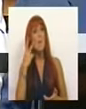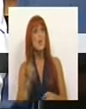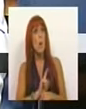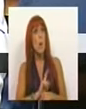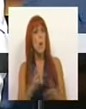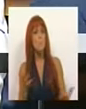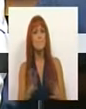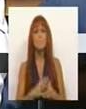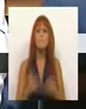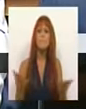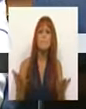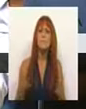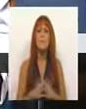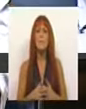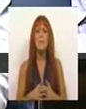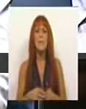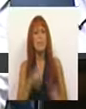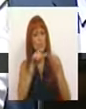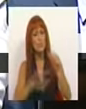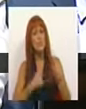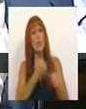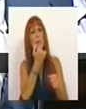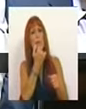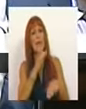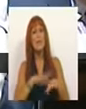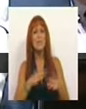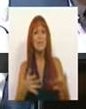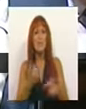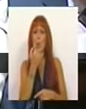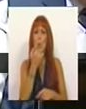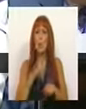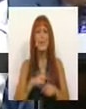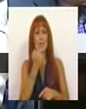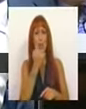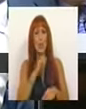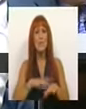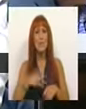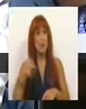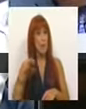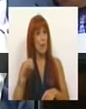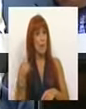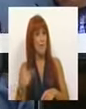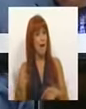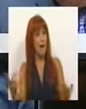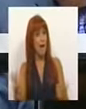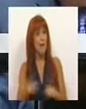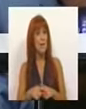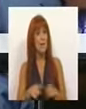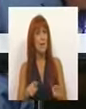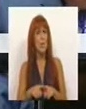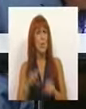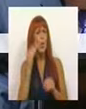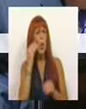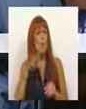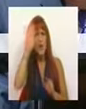desde logo a sua manifestação de agrado e de satisfação do Partido Socialista com o estado da